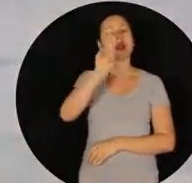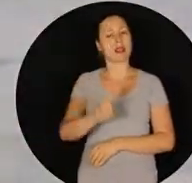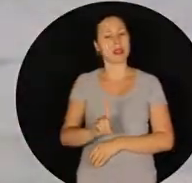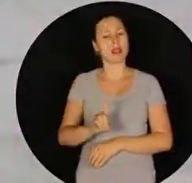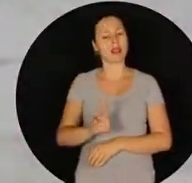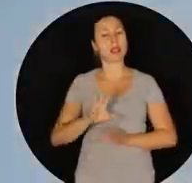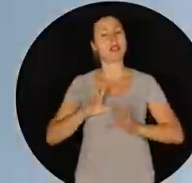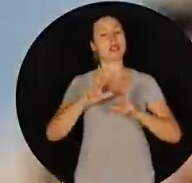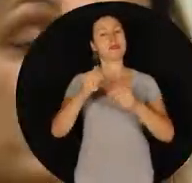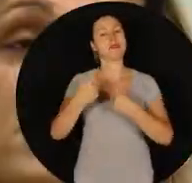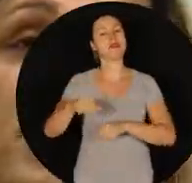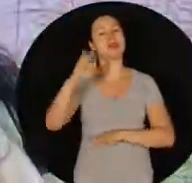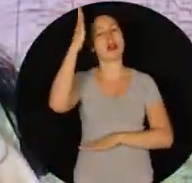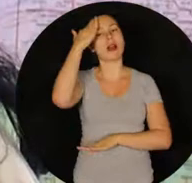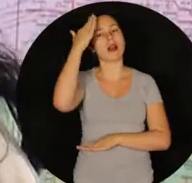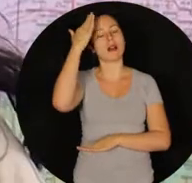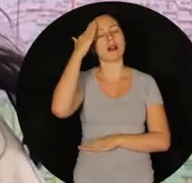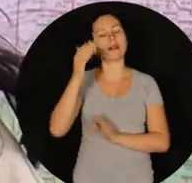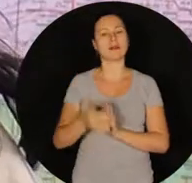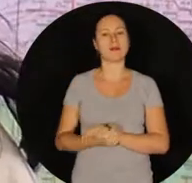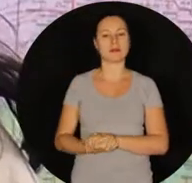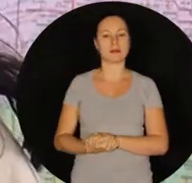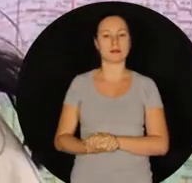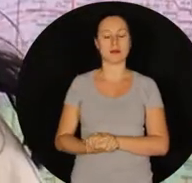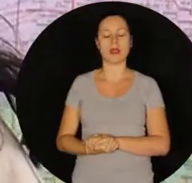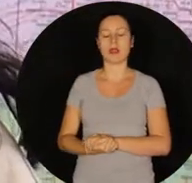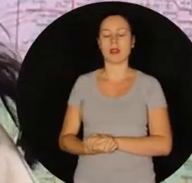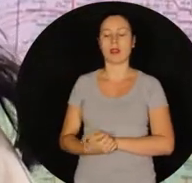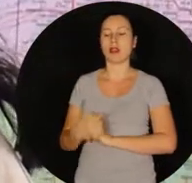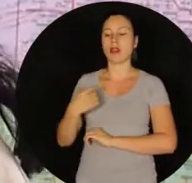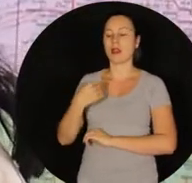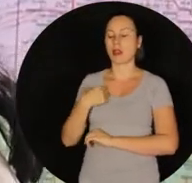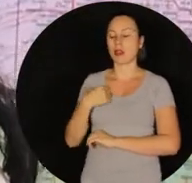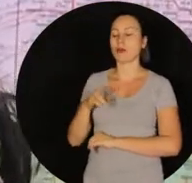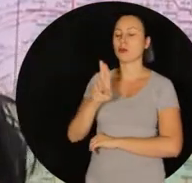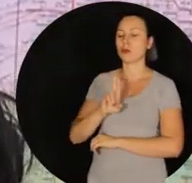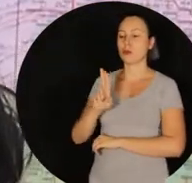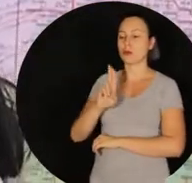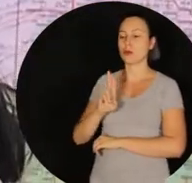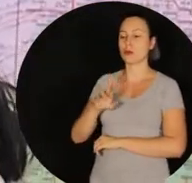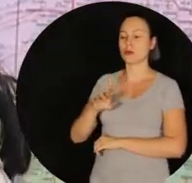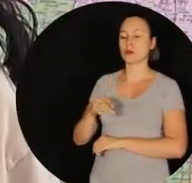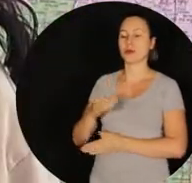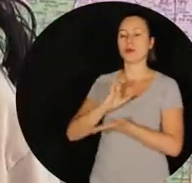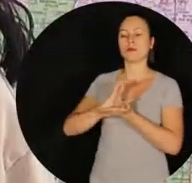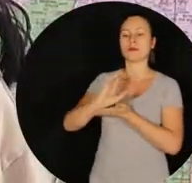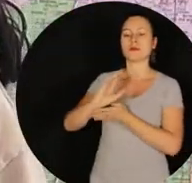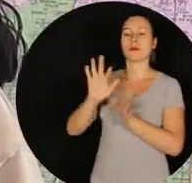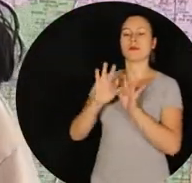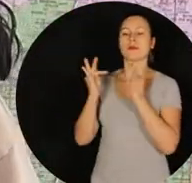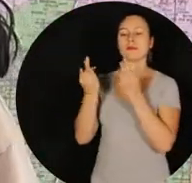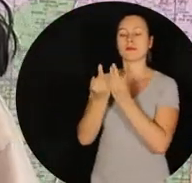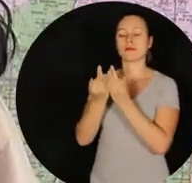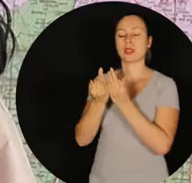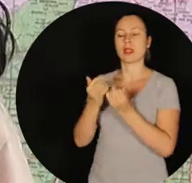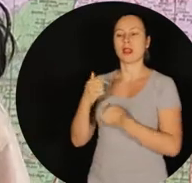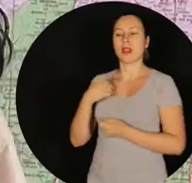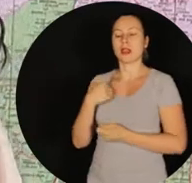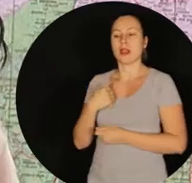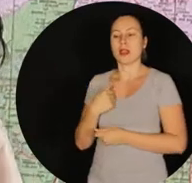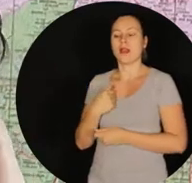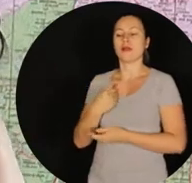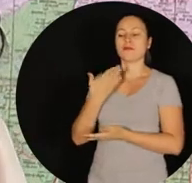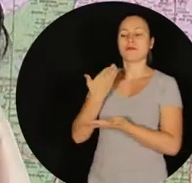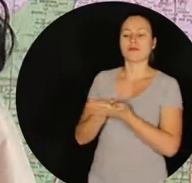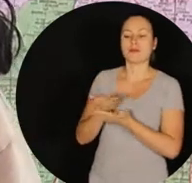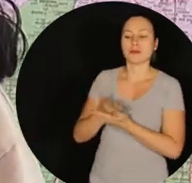disso. Eu sou beneficiária, né, do SUAS, do programa Bolsa Família. Até eu entender que eu, uma